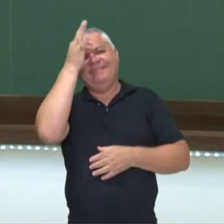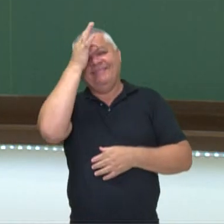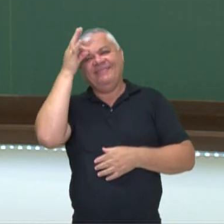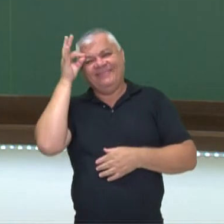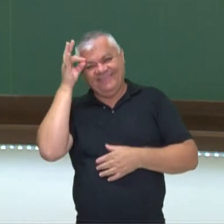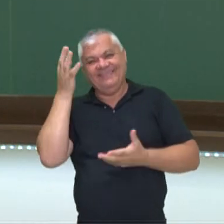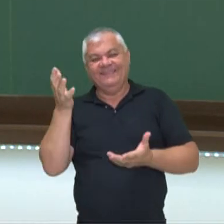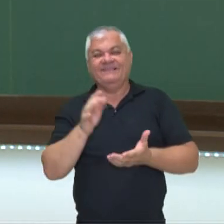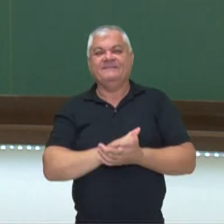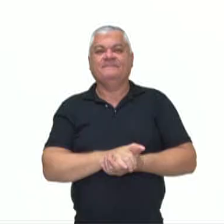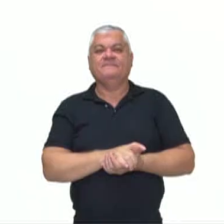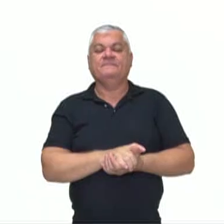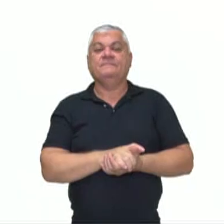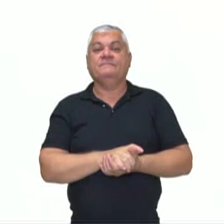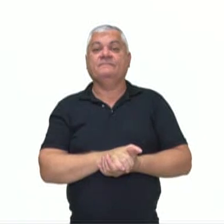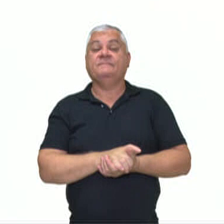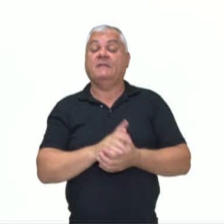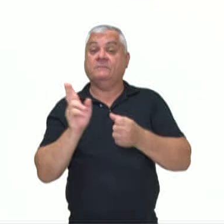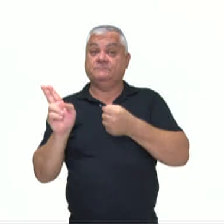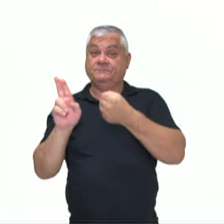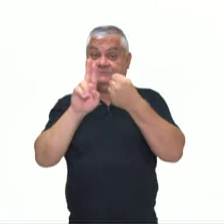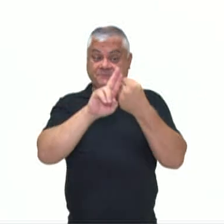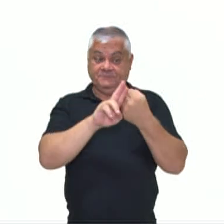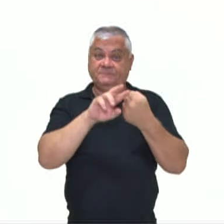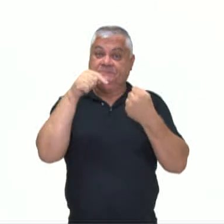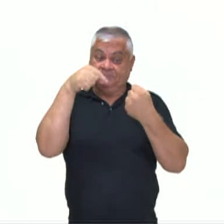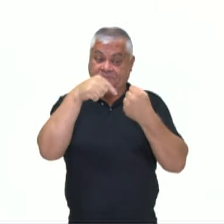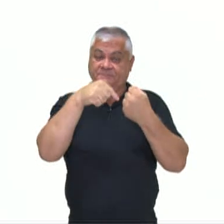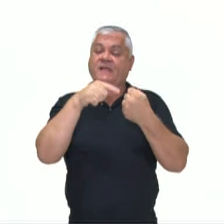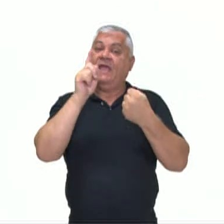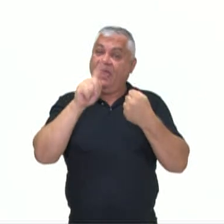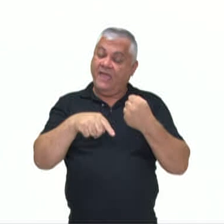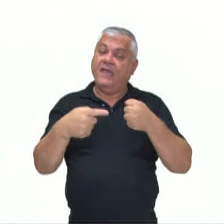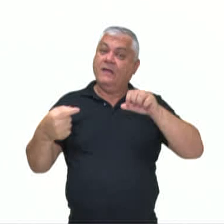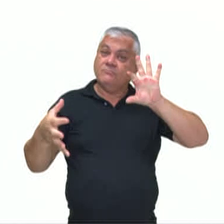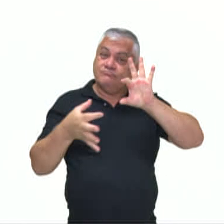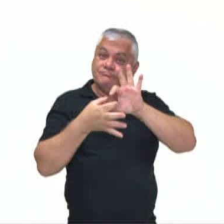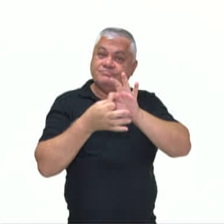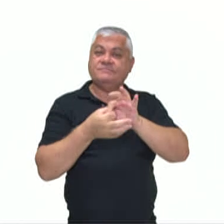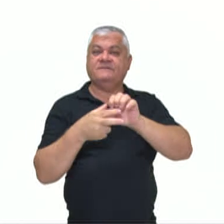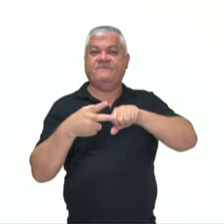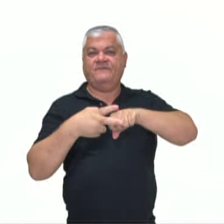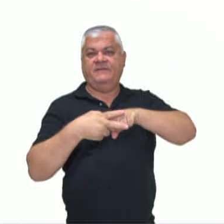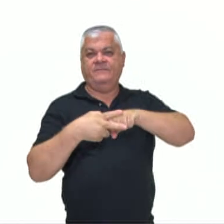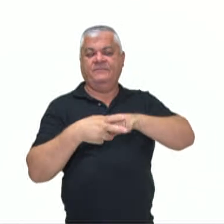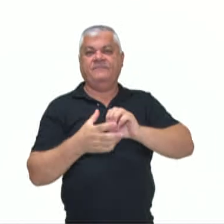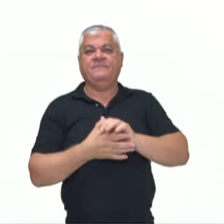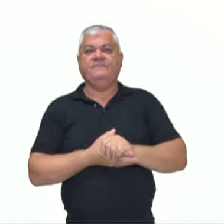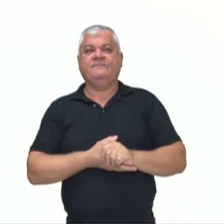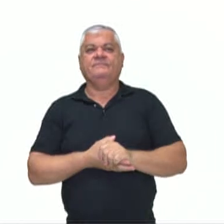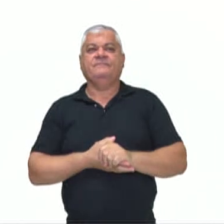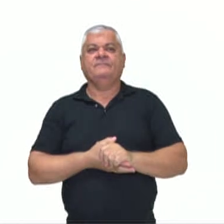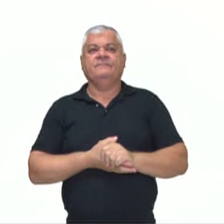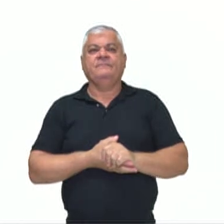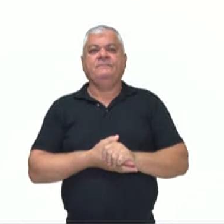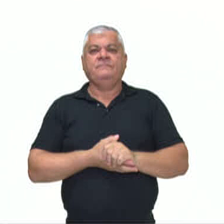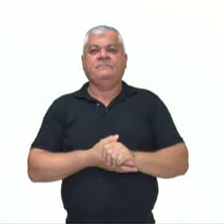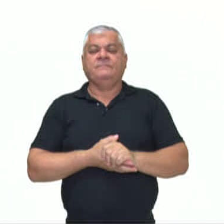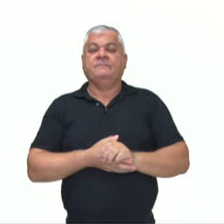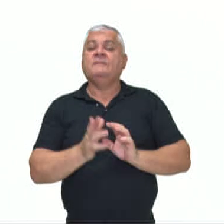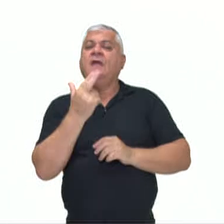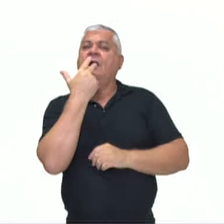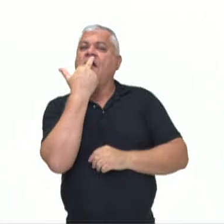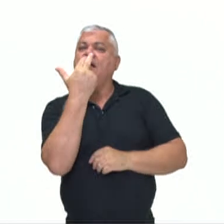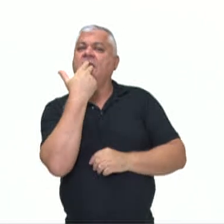por isso... Os pronomes pessoais, eles servem para flexionar os verbos. Então, olha lá, em espanhol, é